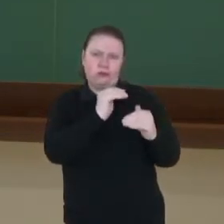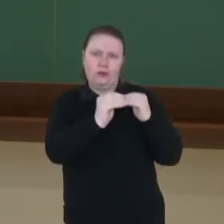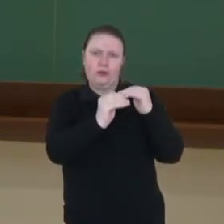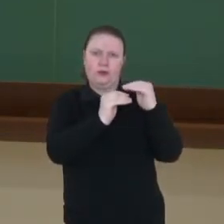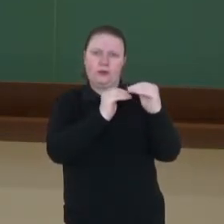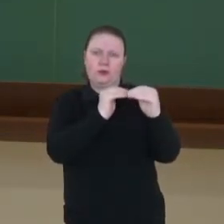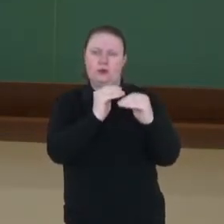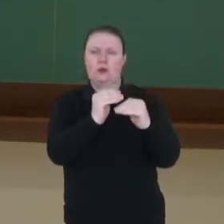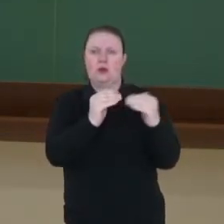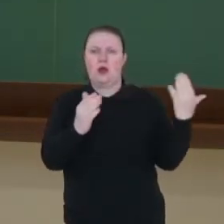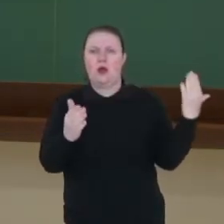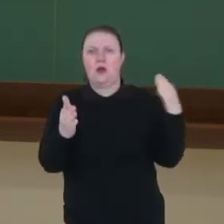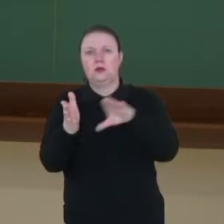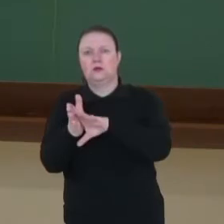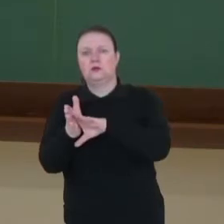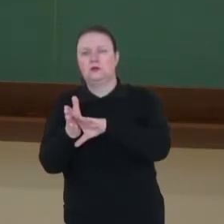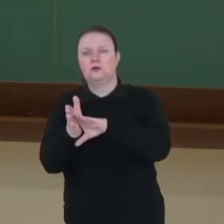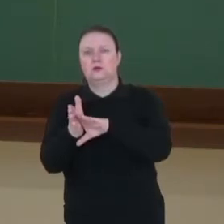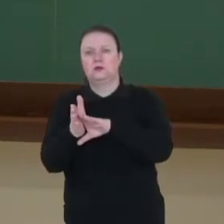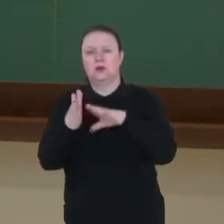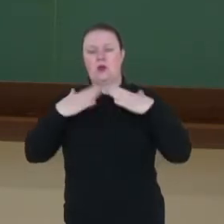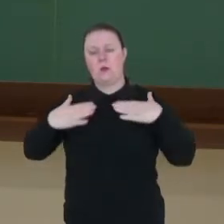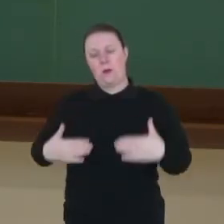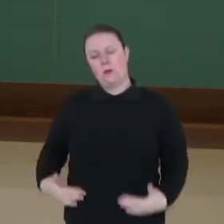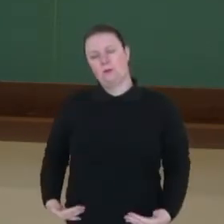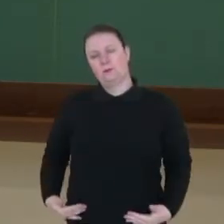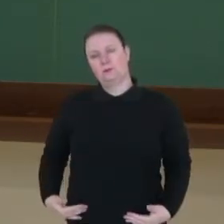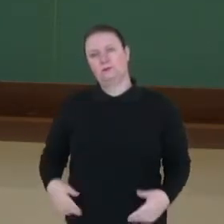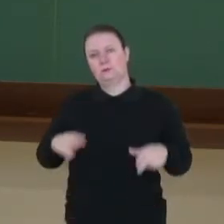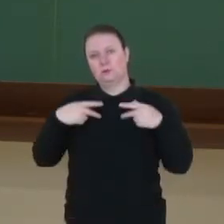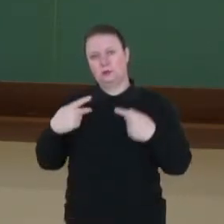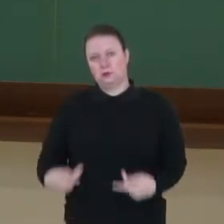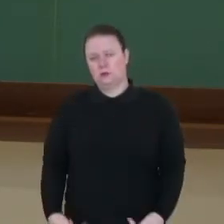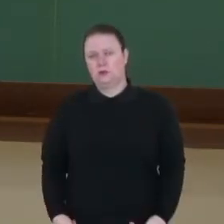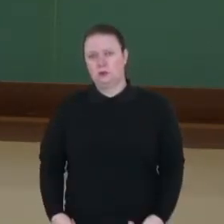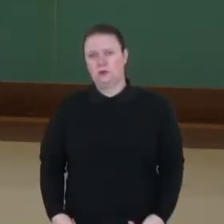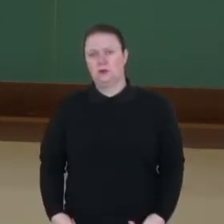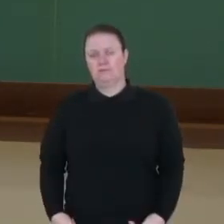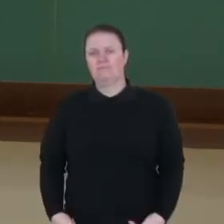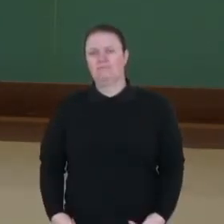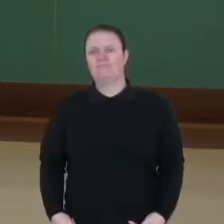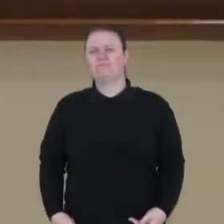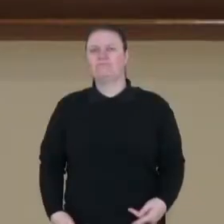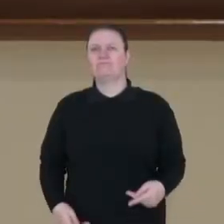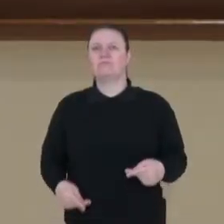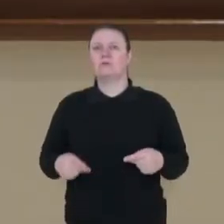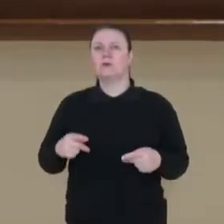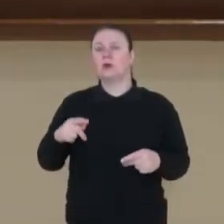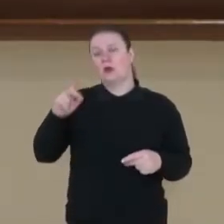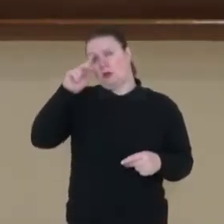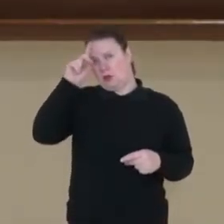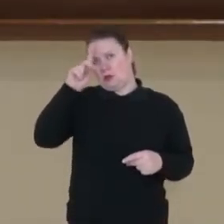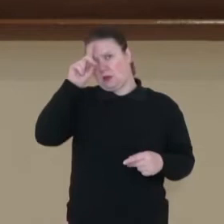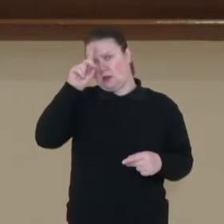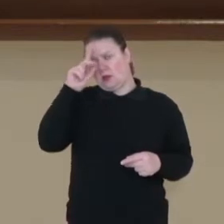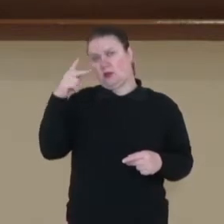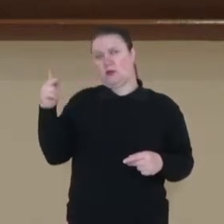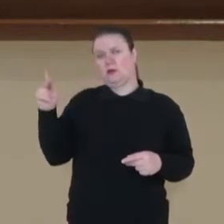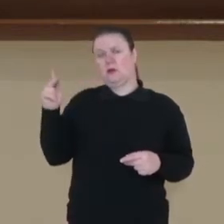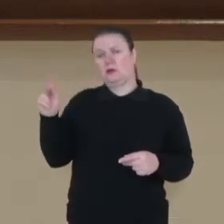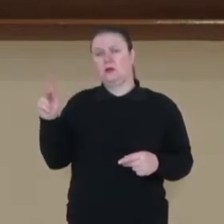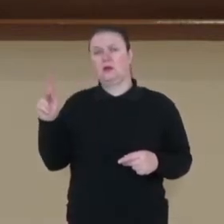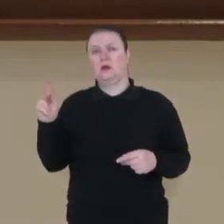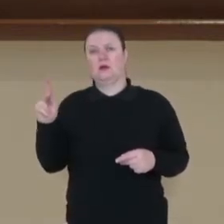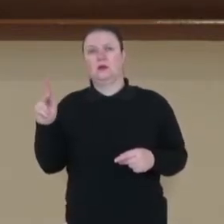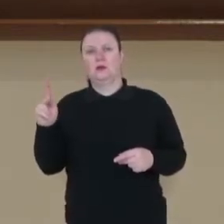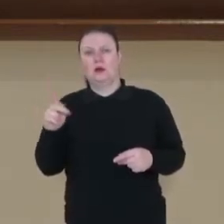até chegarmos no Homo sapiens sapiens, que é o homem. Então, essas ideias do Charles Darwin, elas